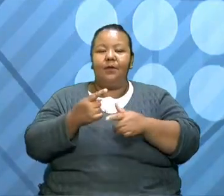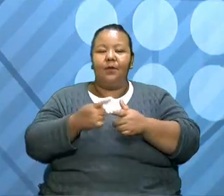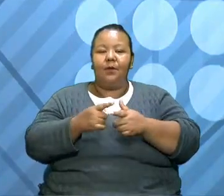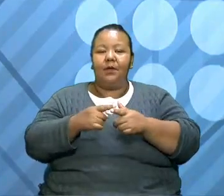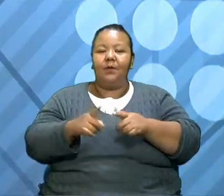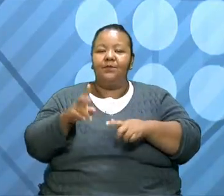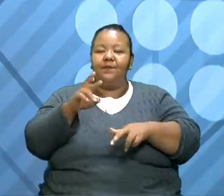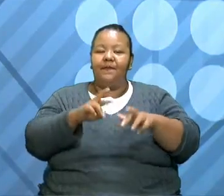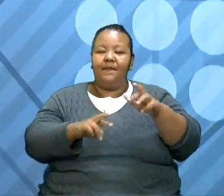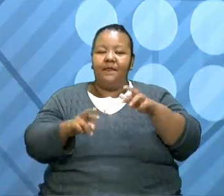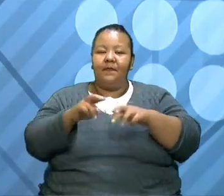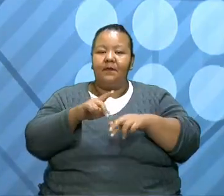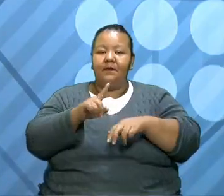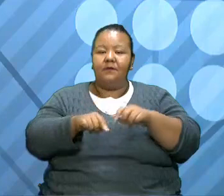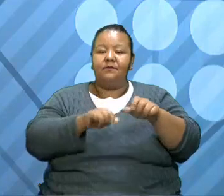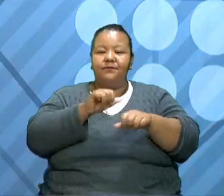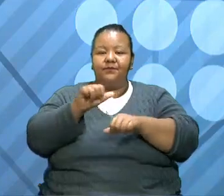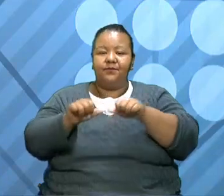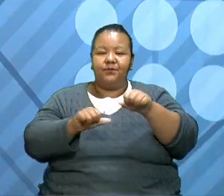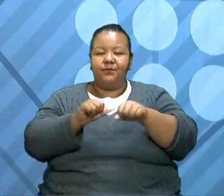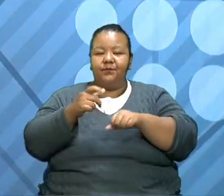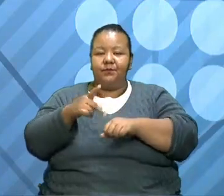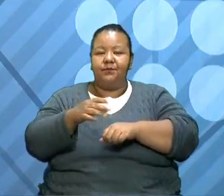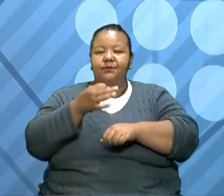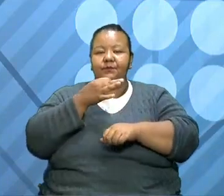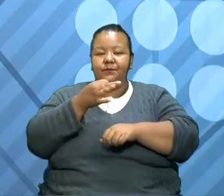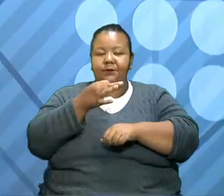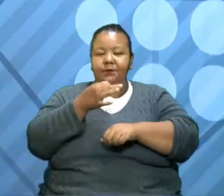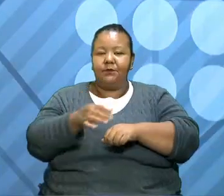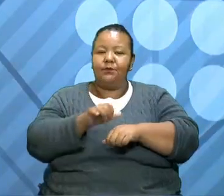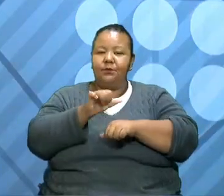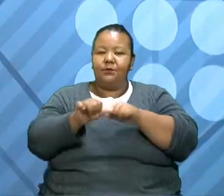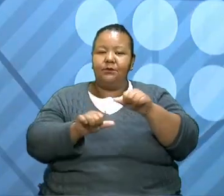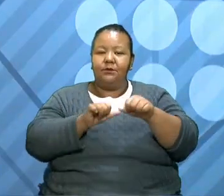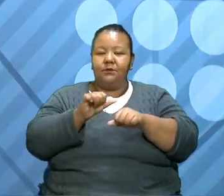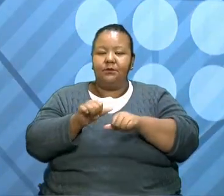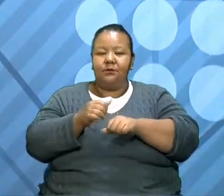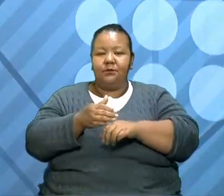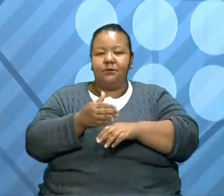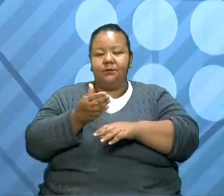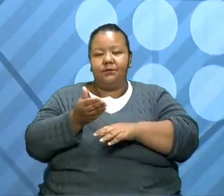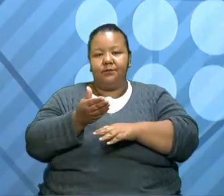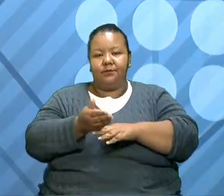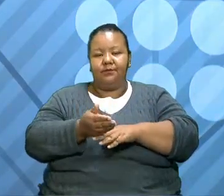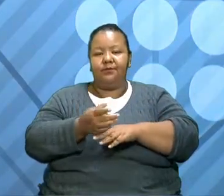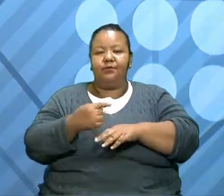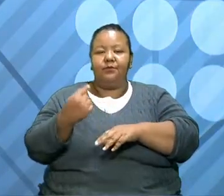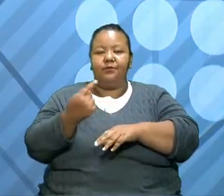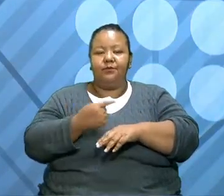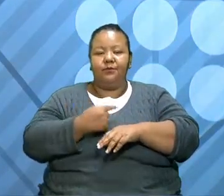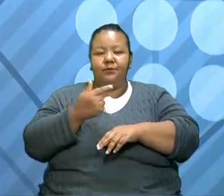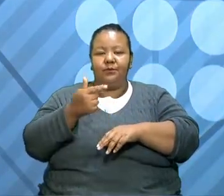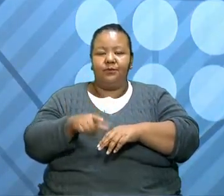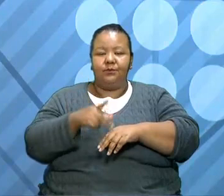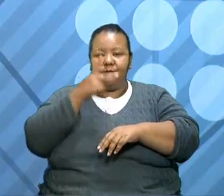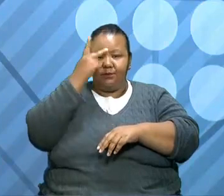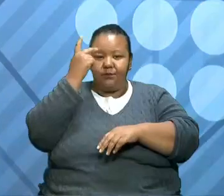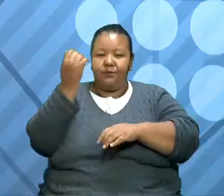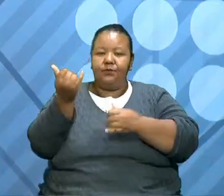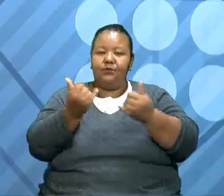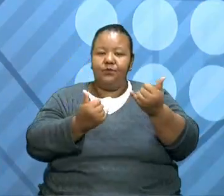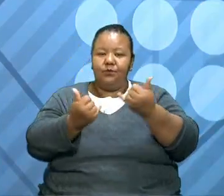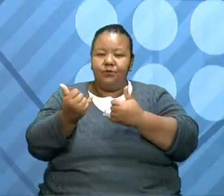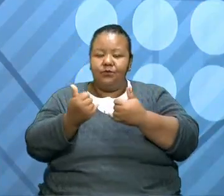o avaliar transforma, a sua opinião transforma. A partir do momento que a gente consegue ouvir as